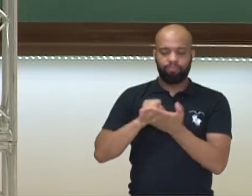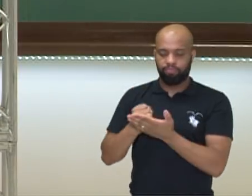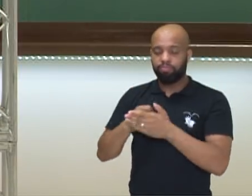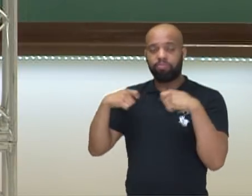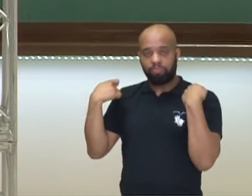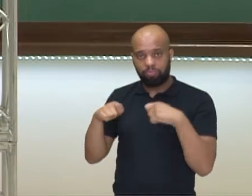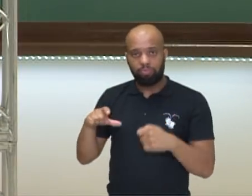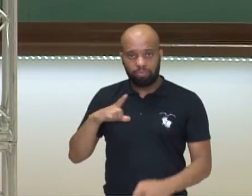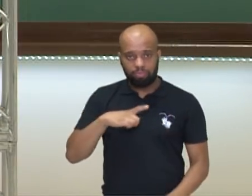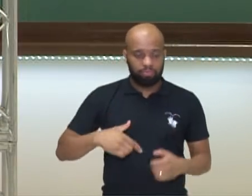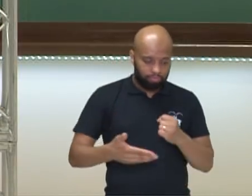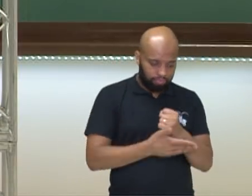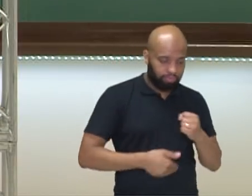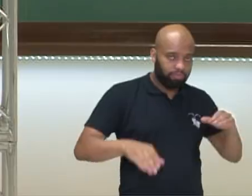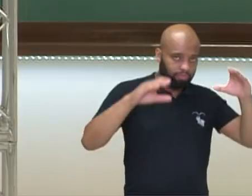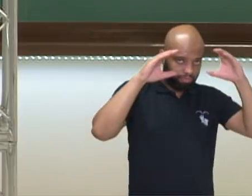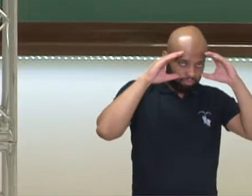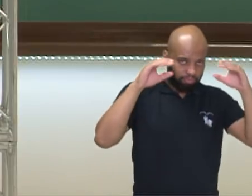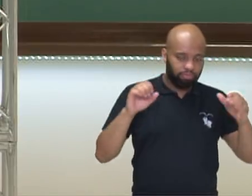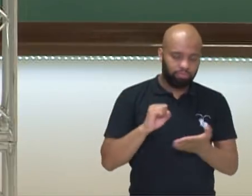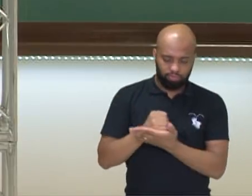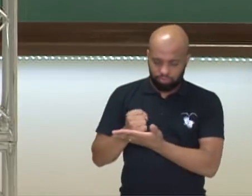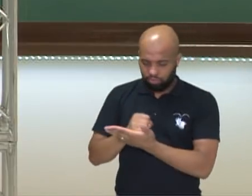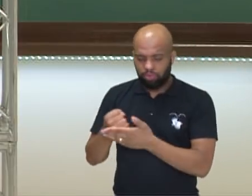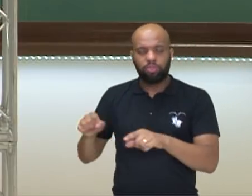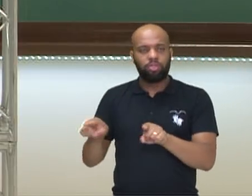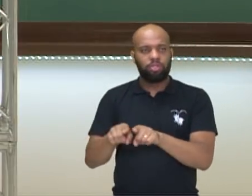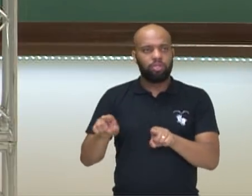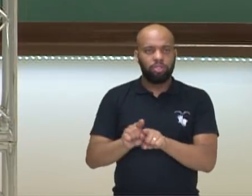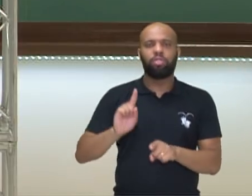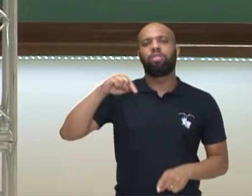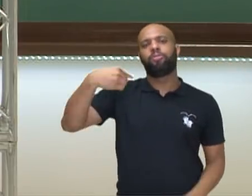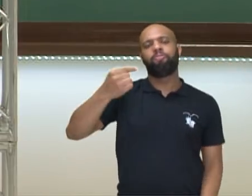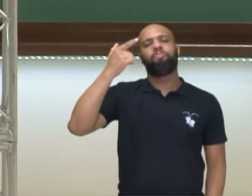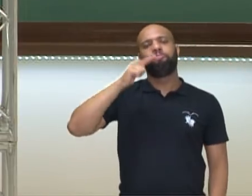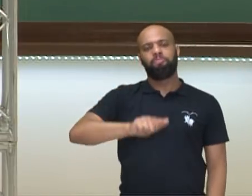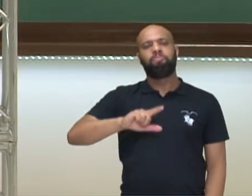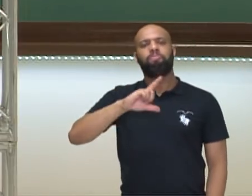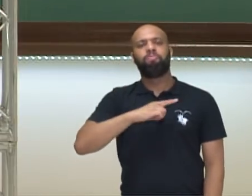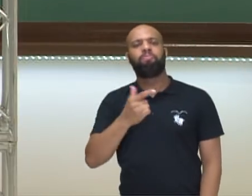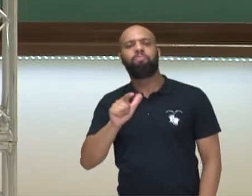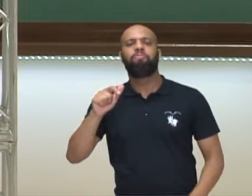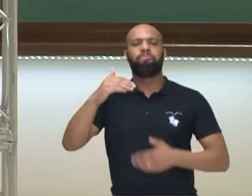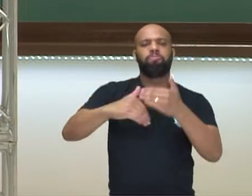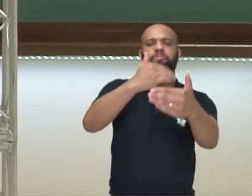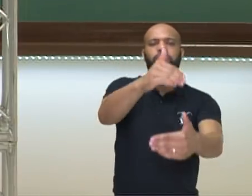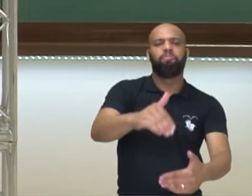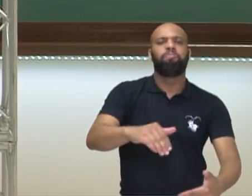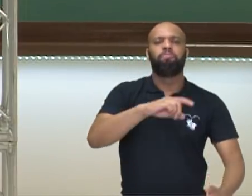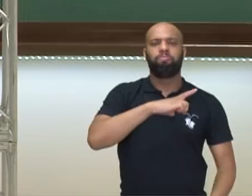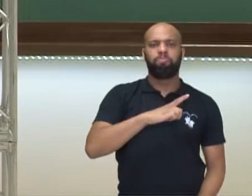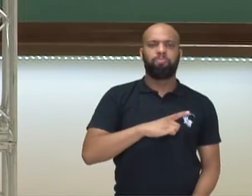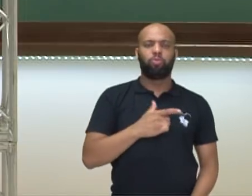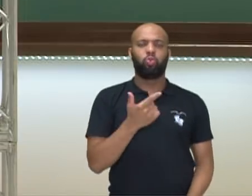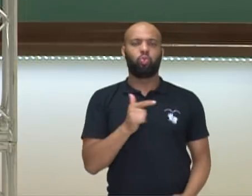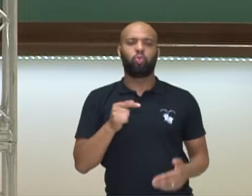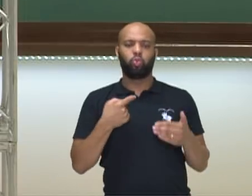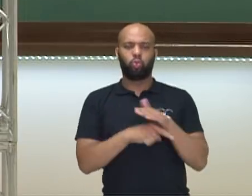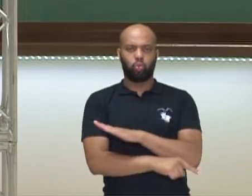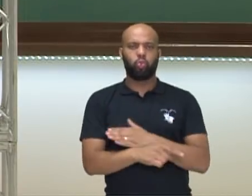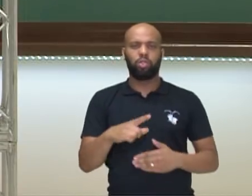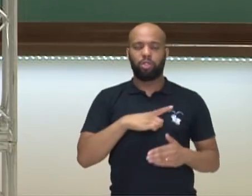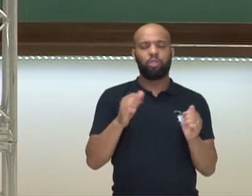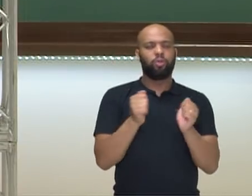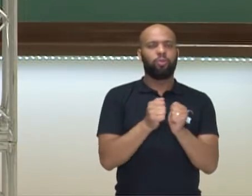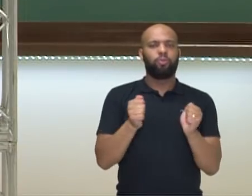ter o equipamento básico, o óculos, os controles, e depois você pode, né, desenvolver daí um equipamento, utilizar junto com